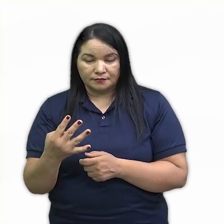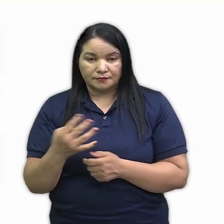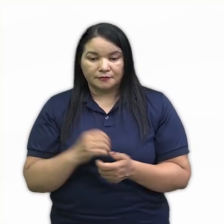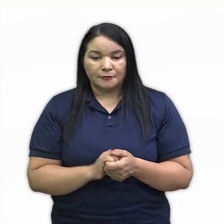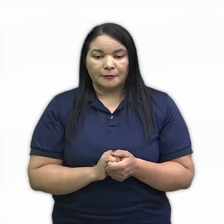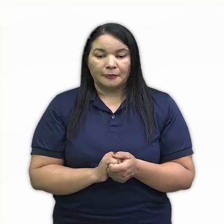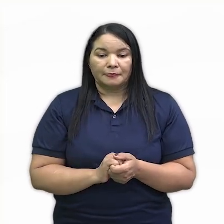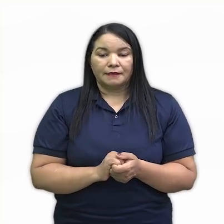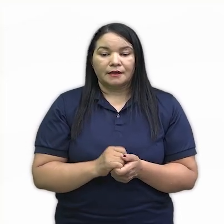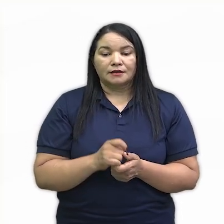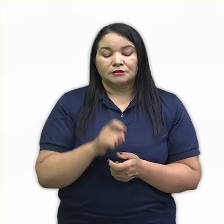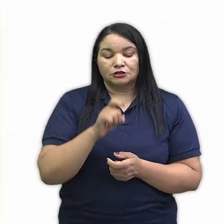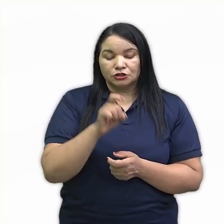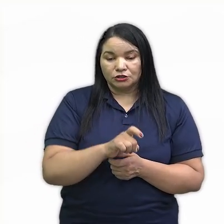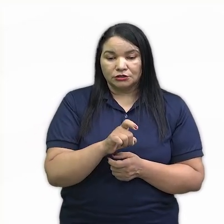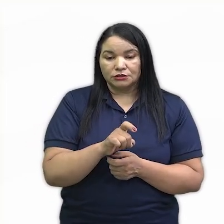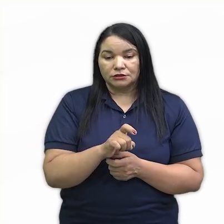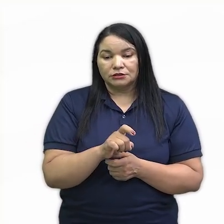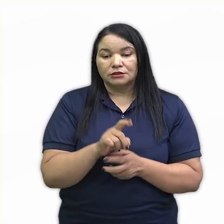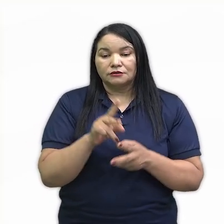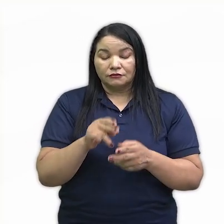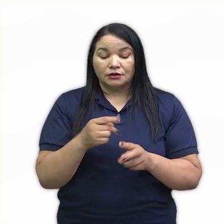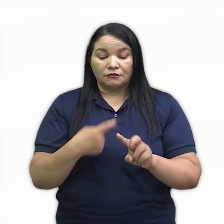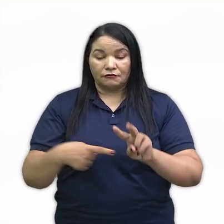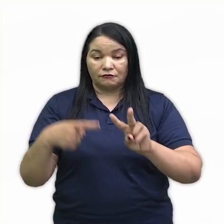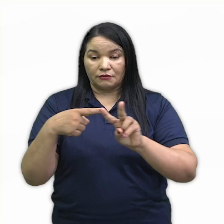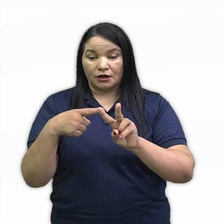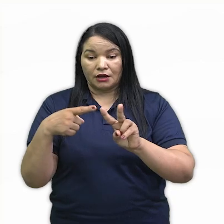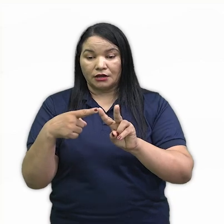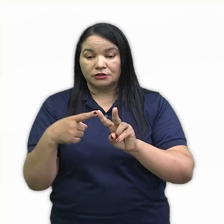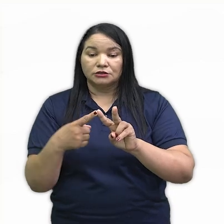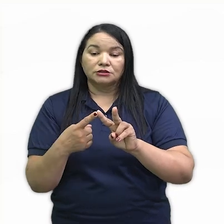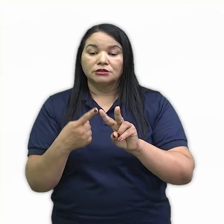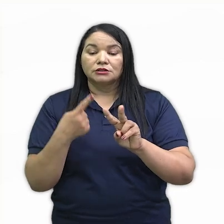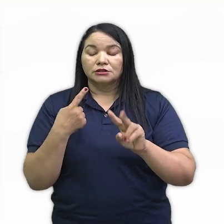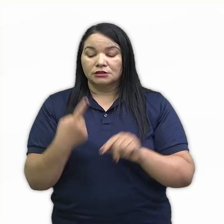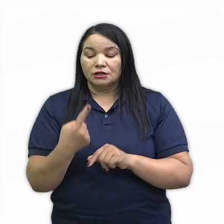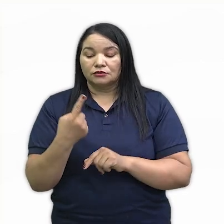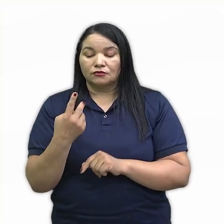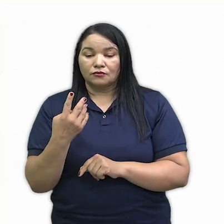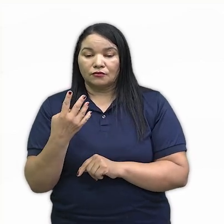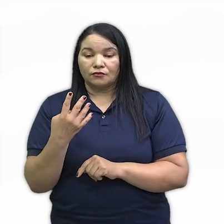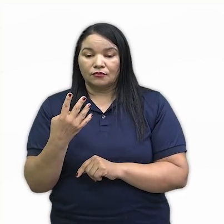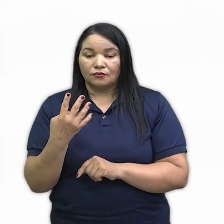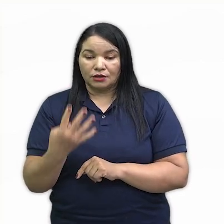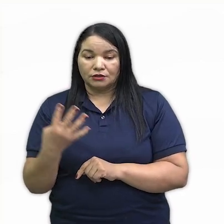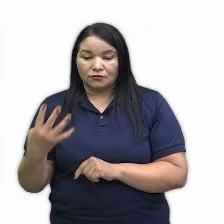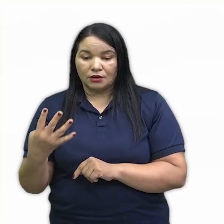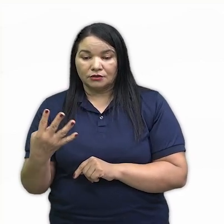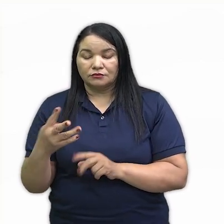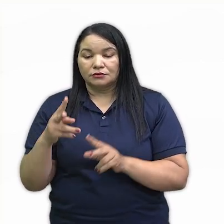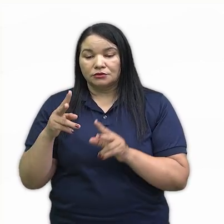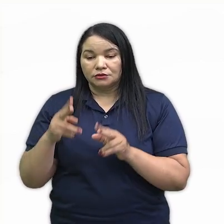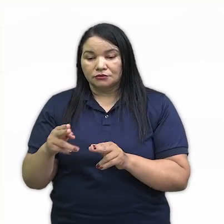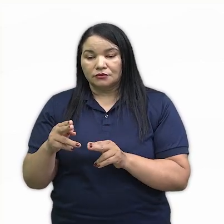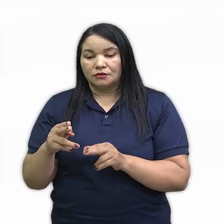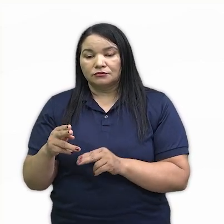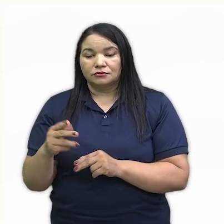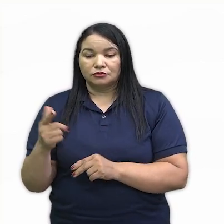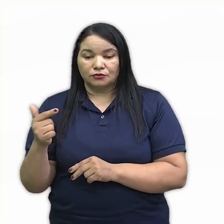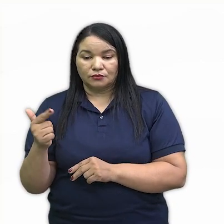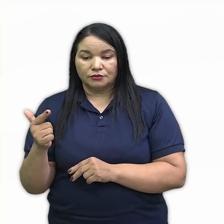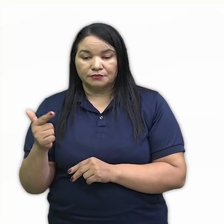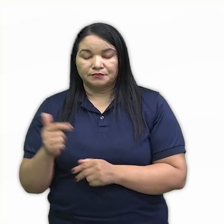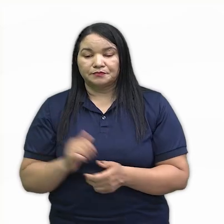144, ou seja, x vai ser igual a raiz de 144, que é igual a